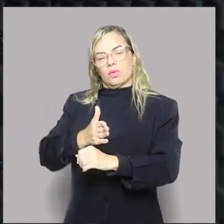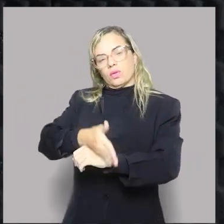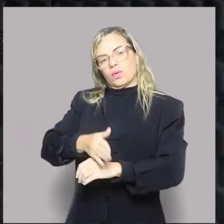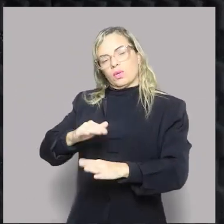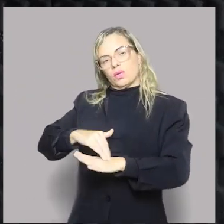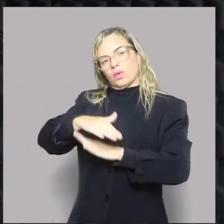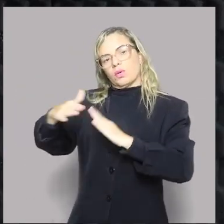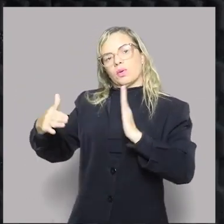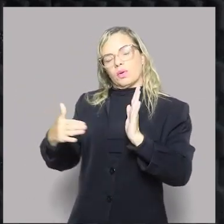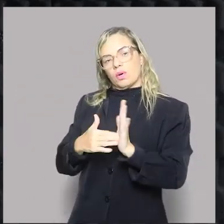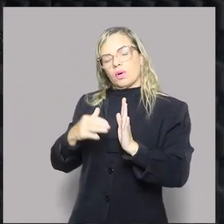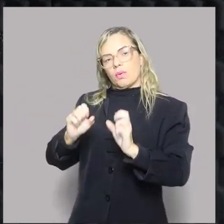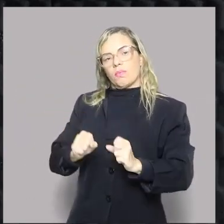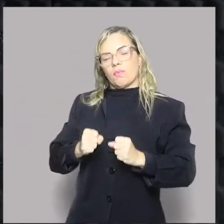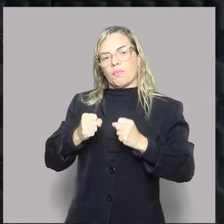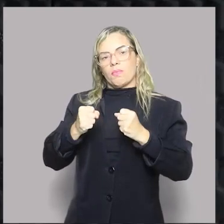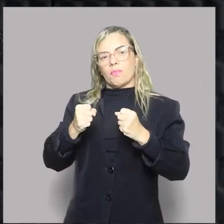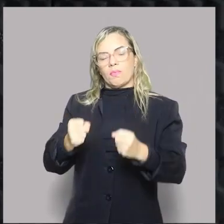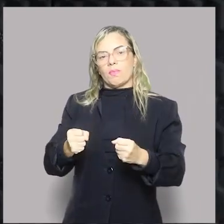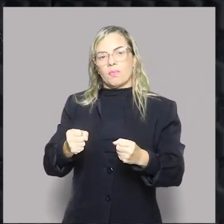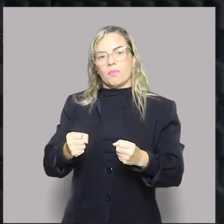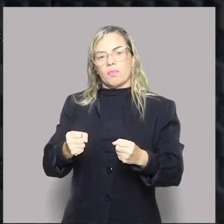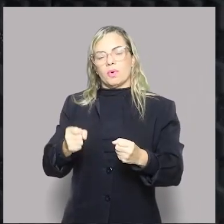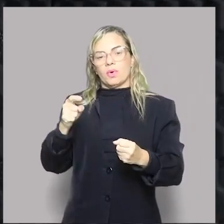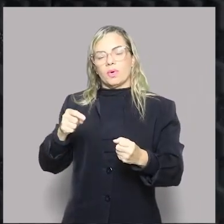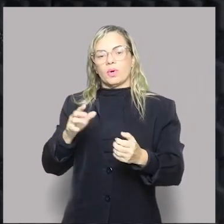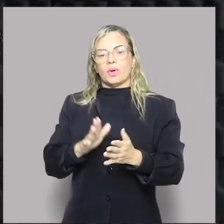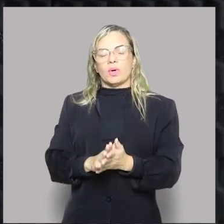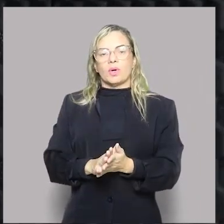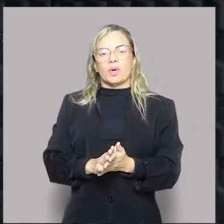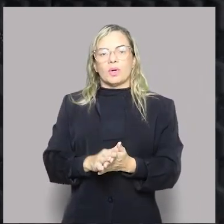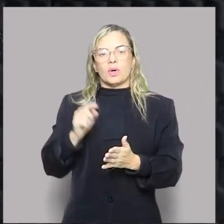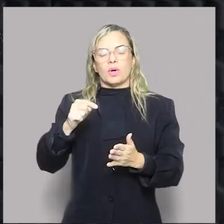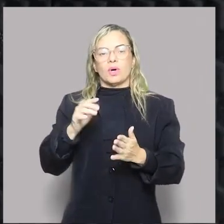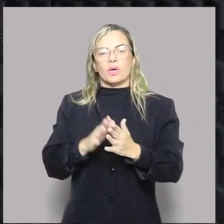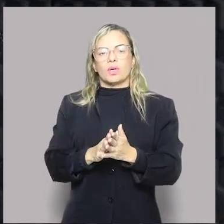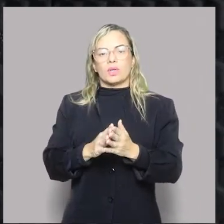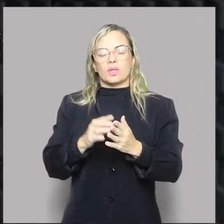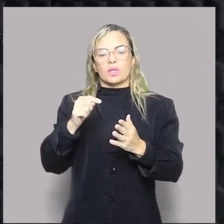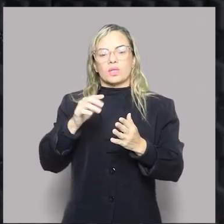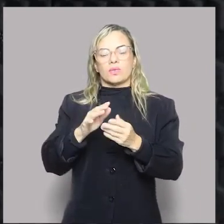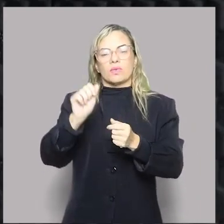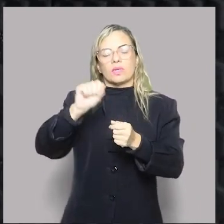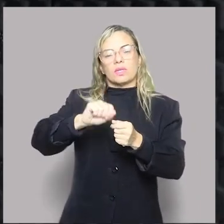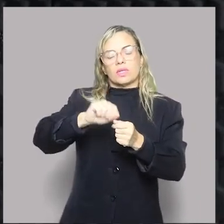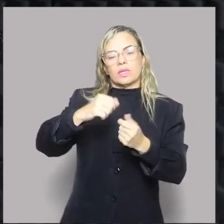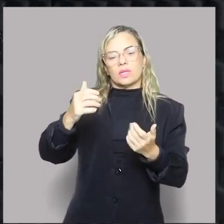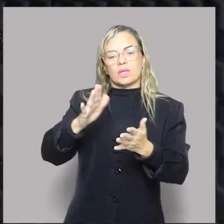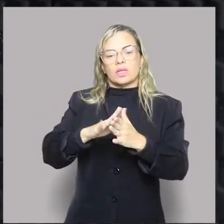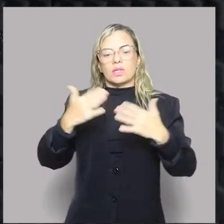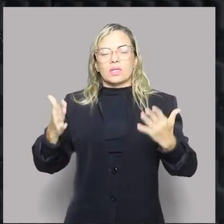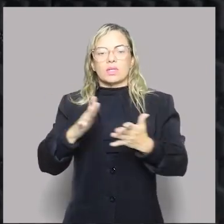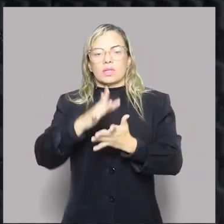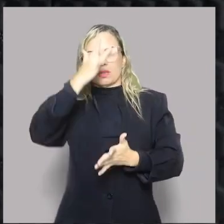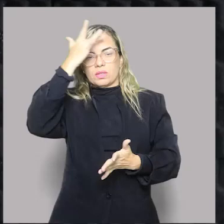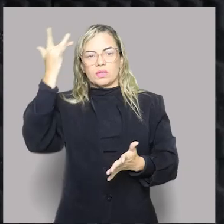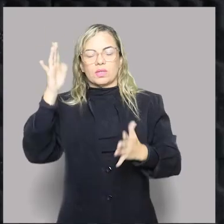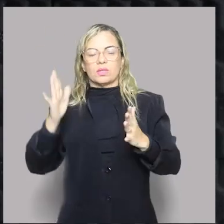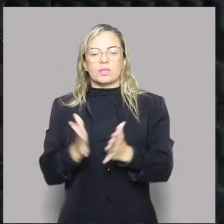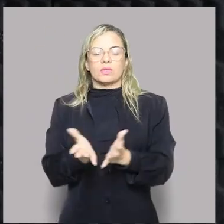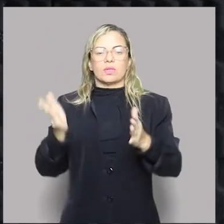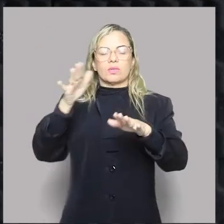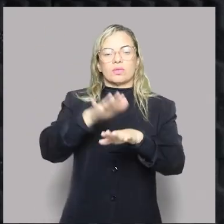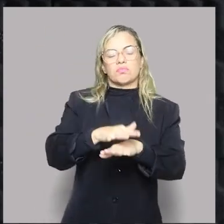obra Exclusão Digital, a Miséria na Era da Informação, denominou de restrição de